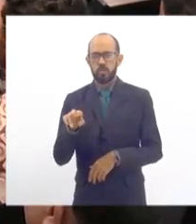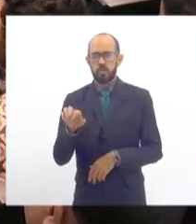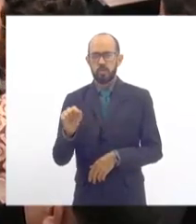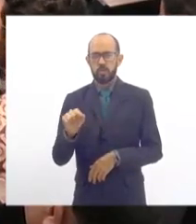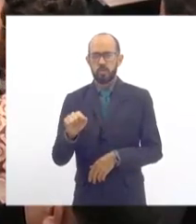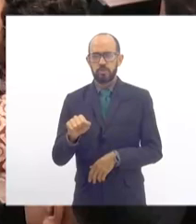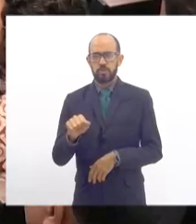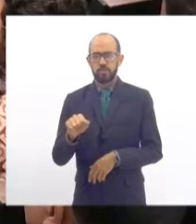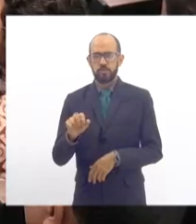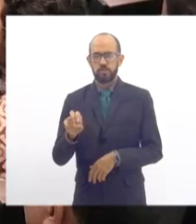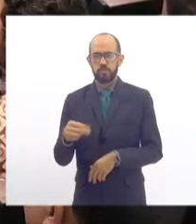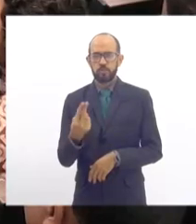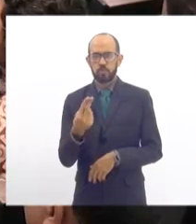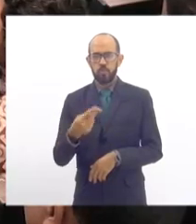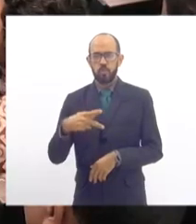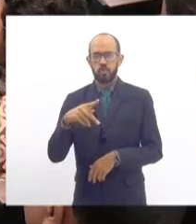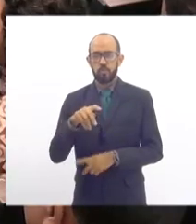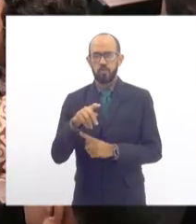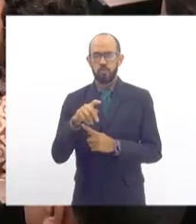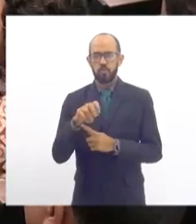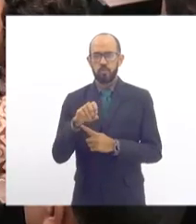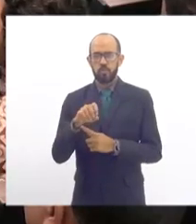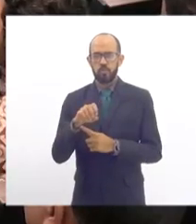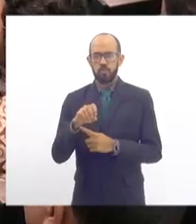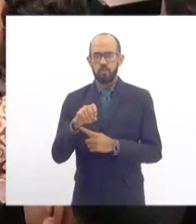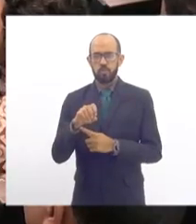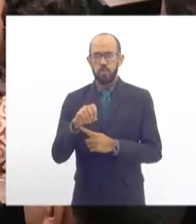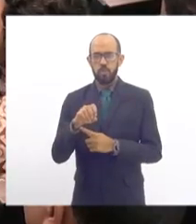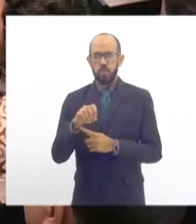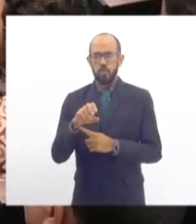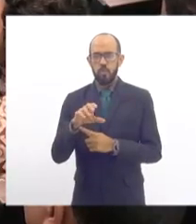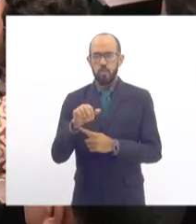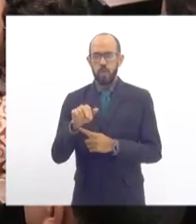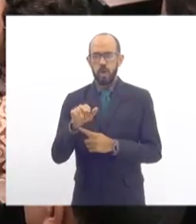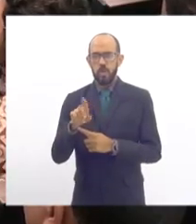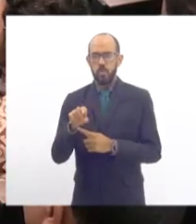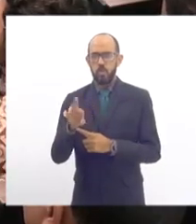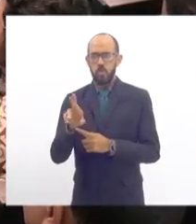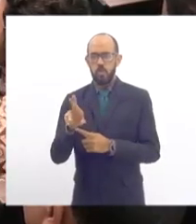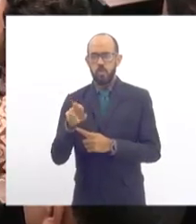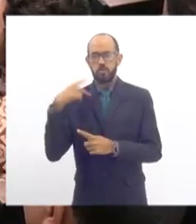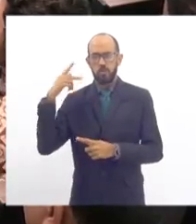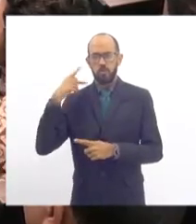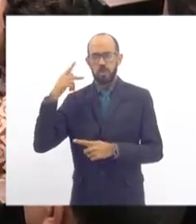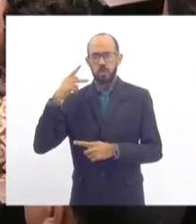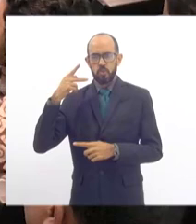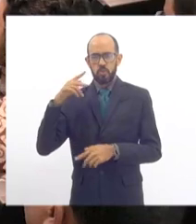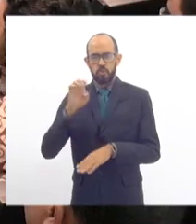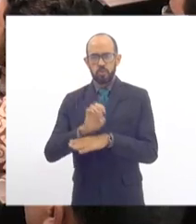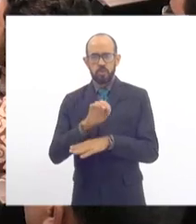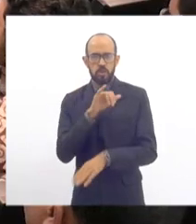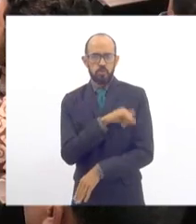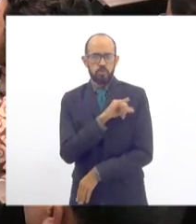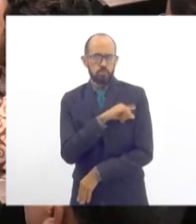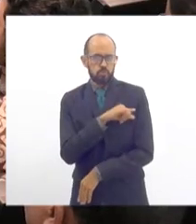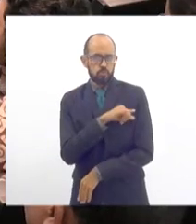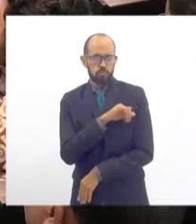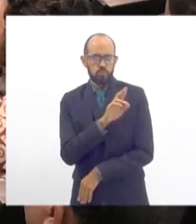Eu sou procurador do Estado do Rio de Janeiro. Deixo isso claro. Eu não sou procurador de